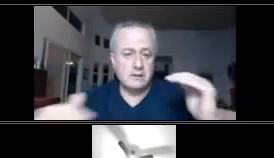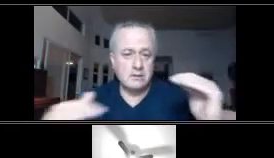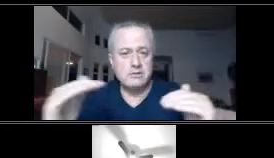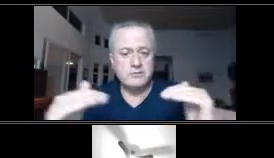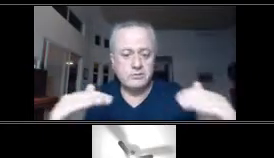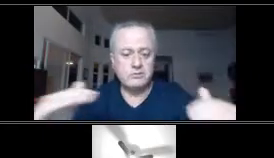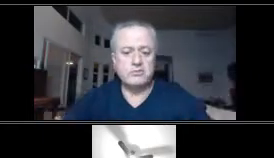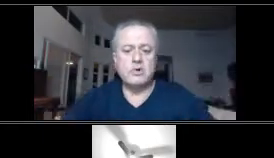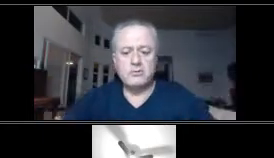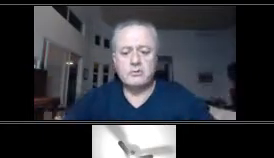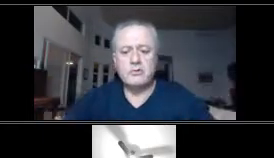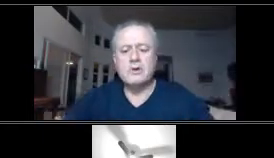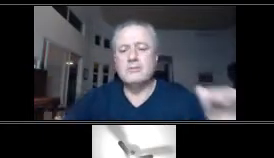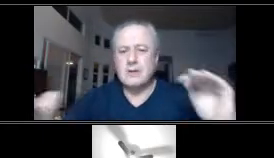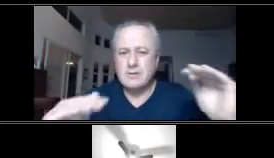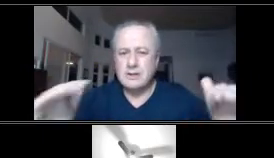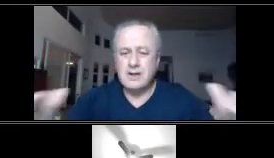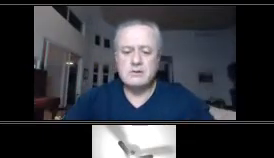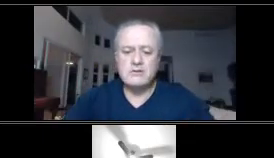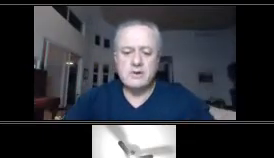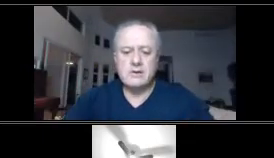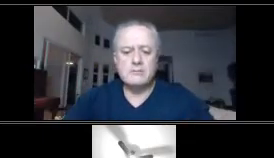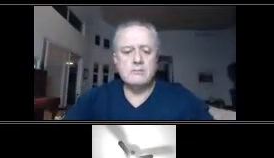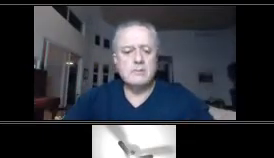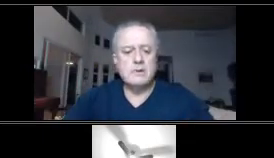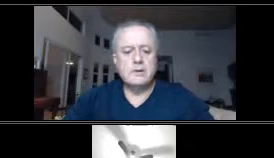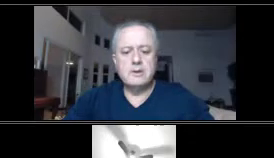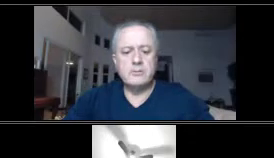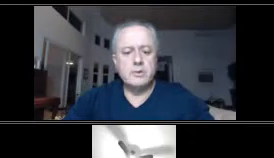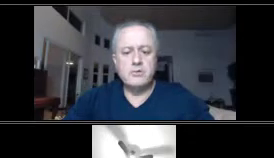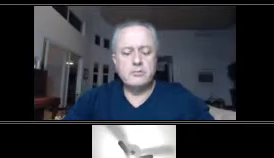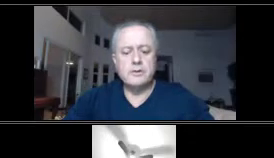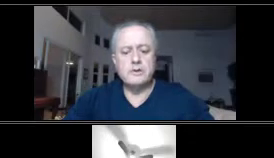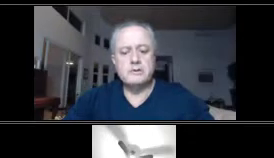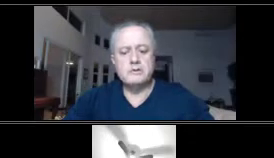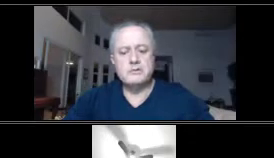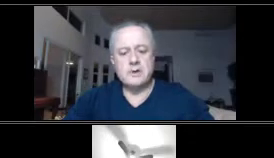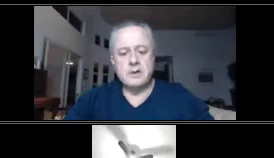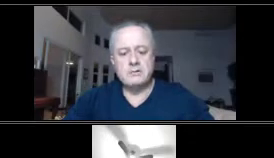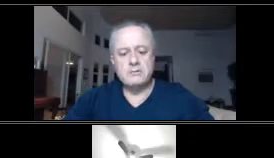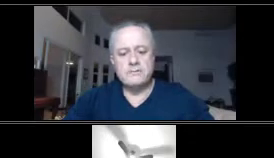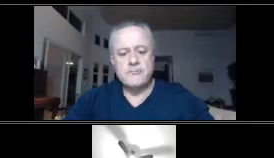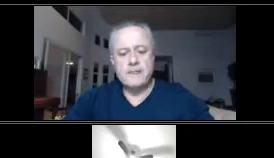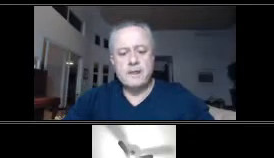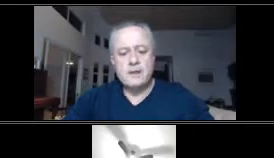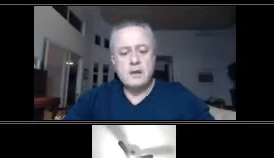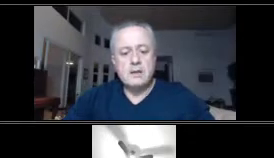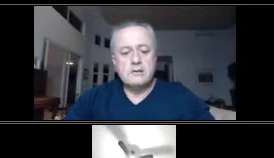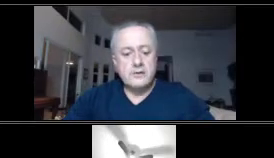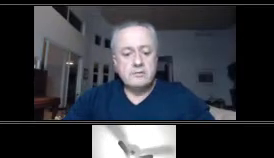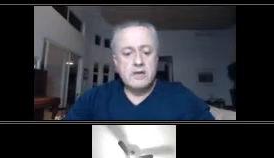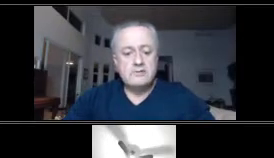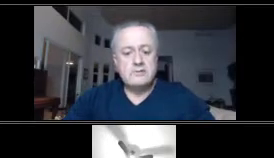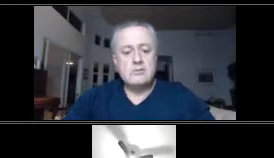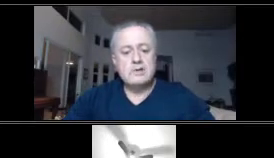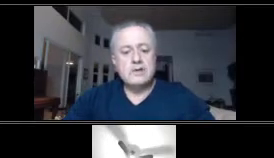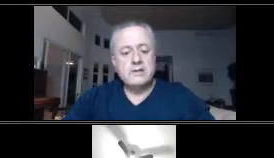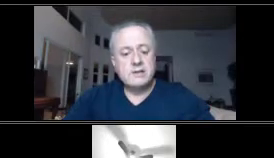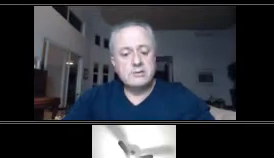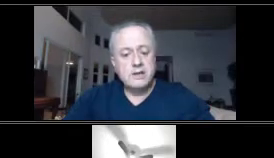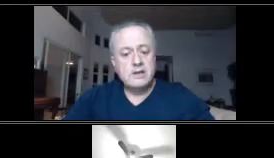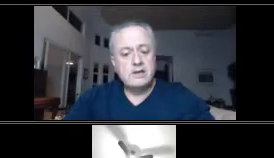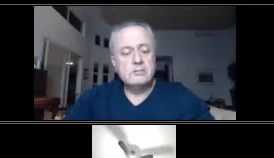na fala, que os estudos mostram, mas um atraso na fala não preocupante, discreto. Dificuldades